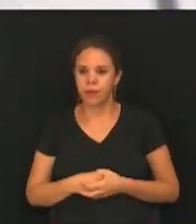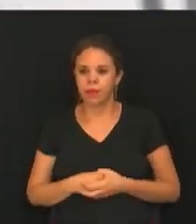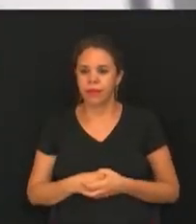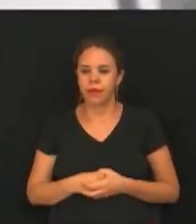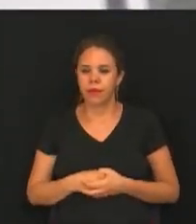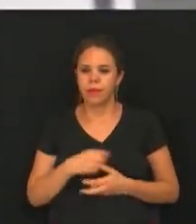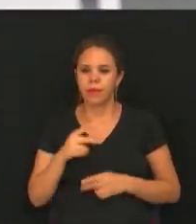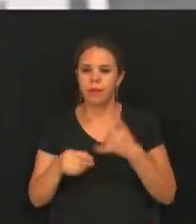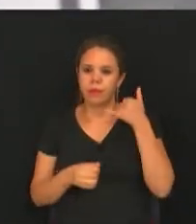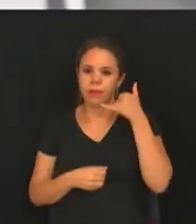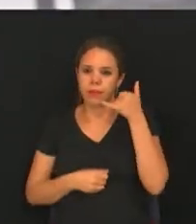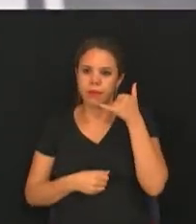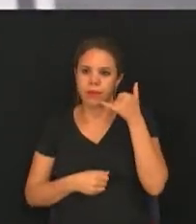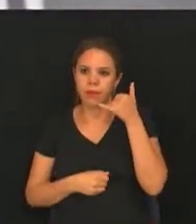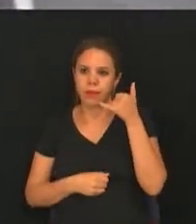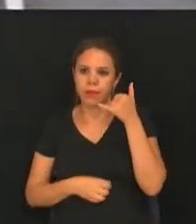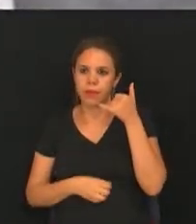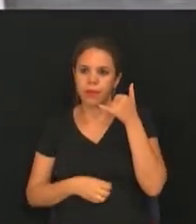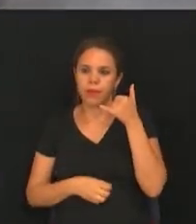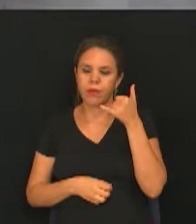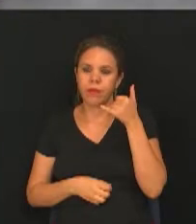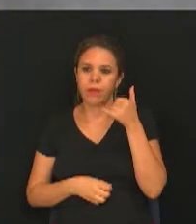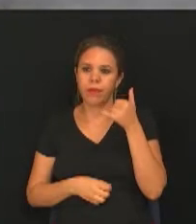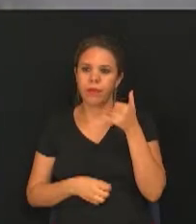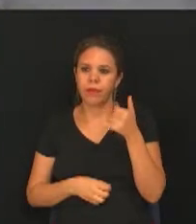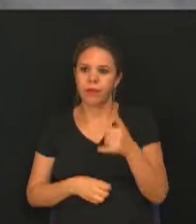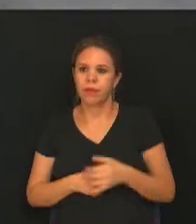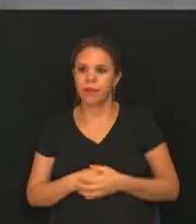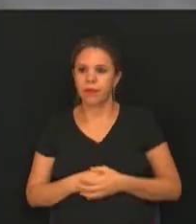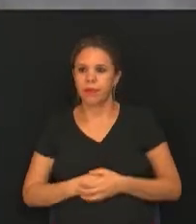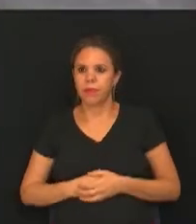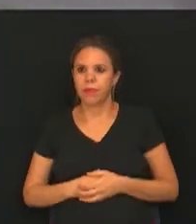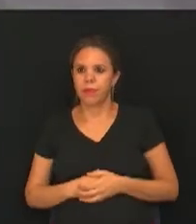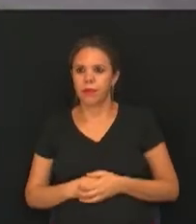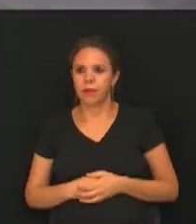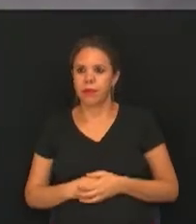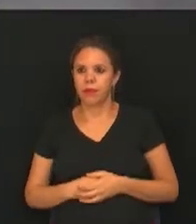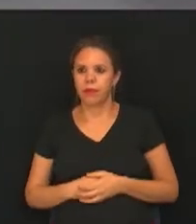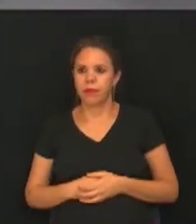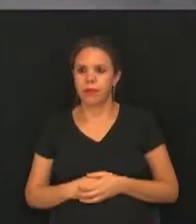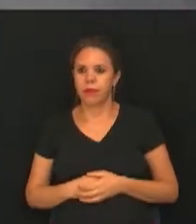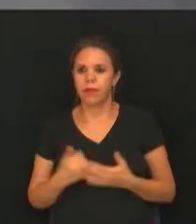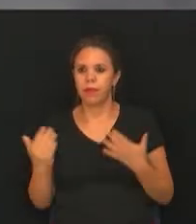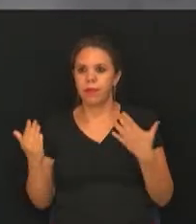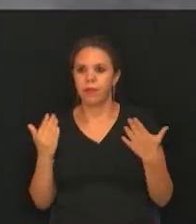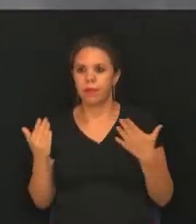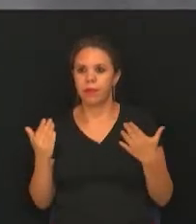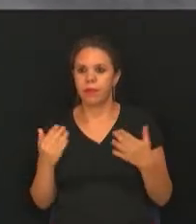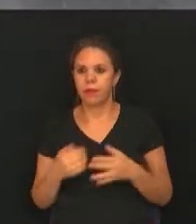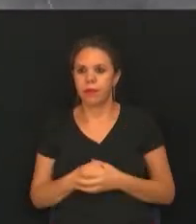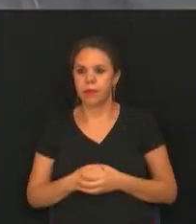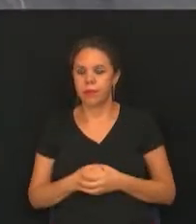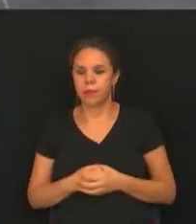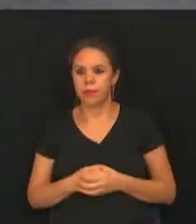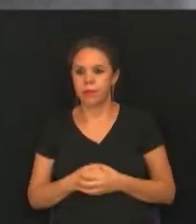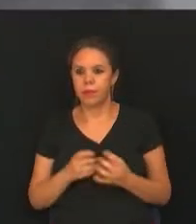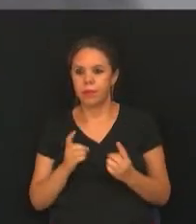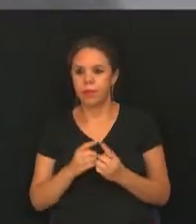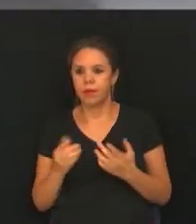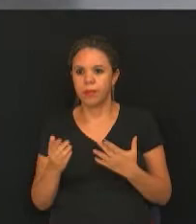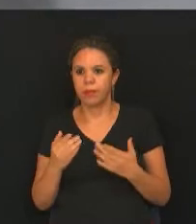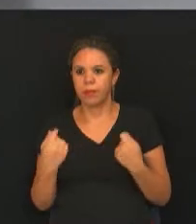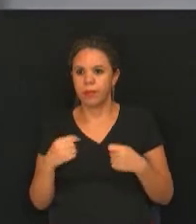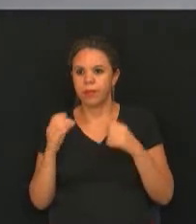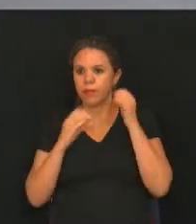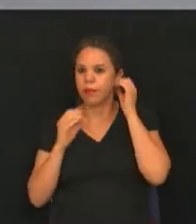vai estar recebendo a ligação, quais são o atendimento, né? Seja para um